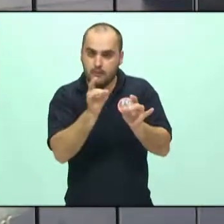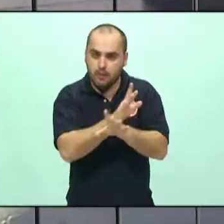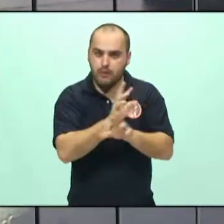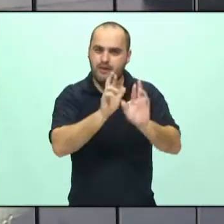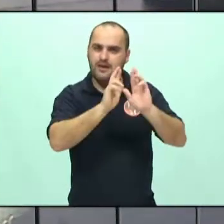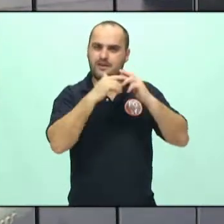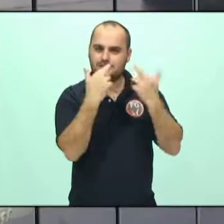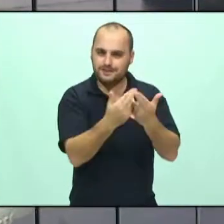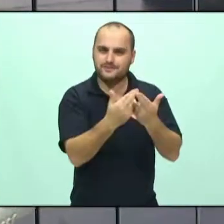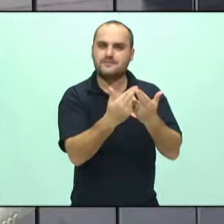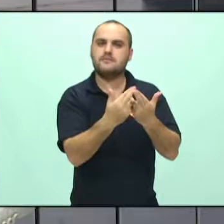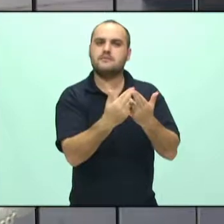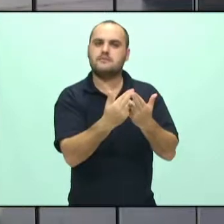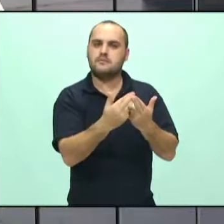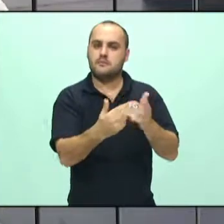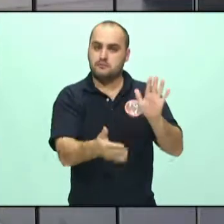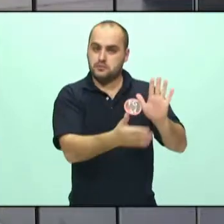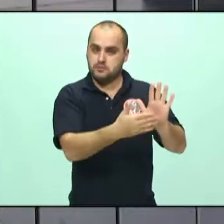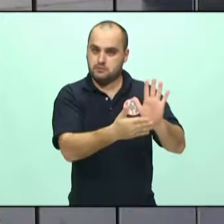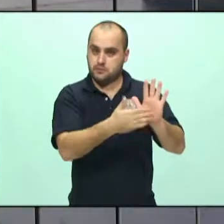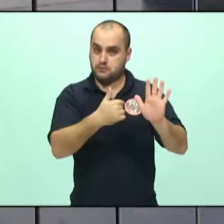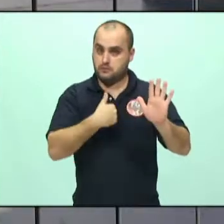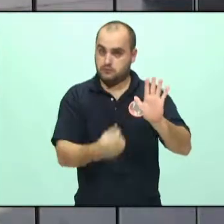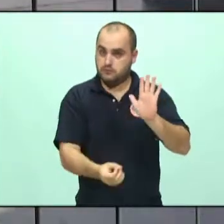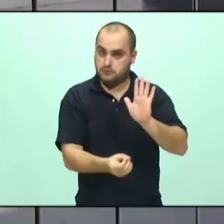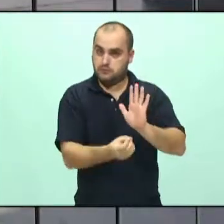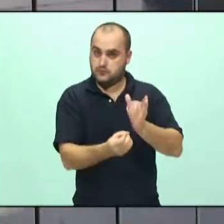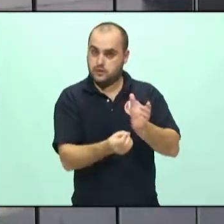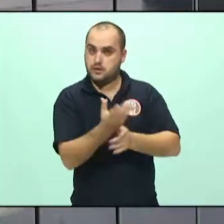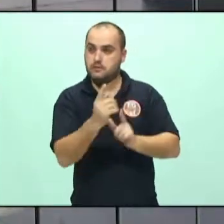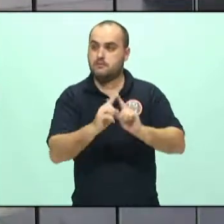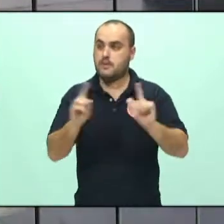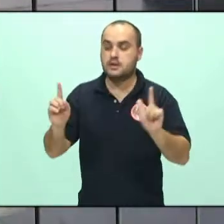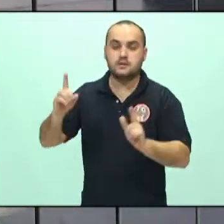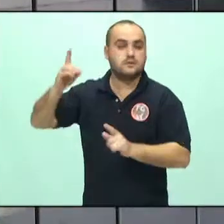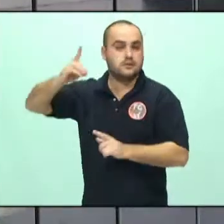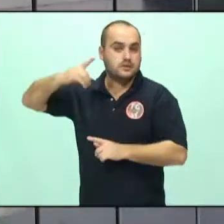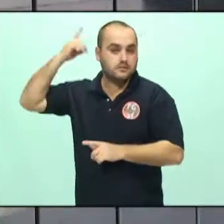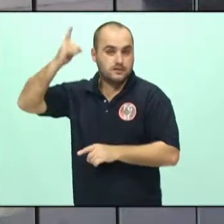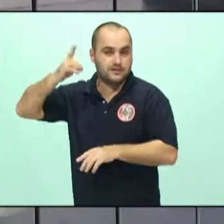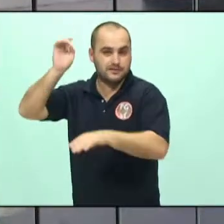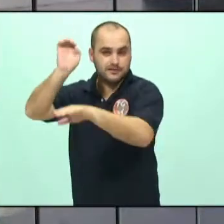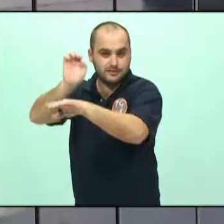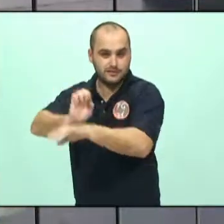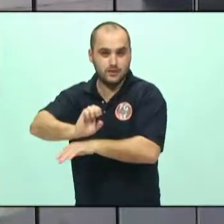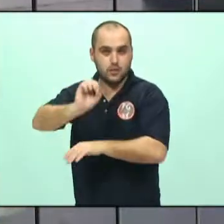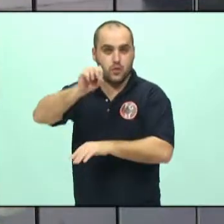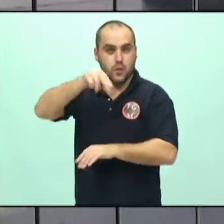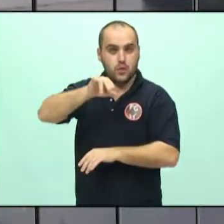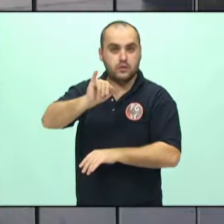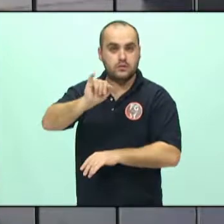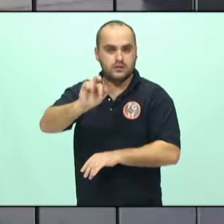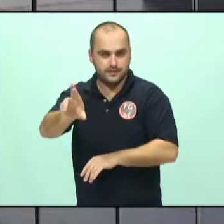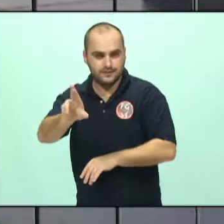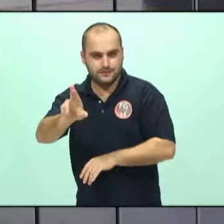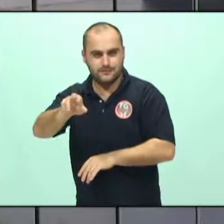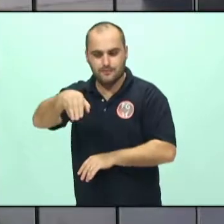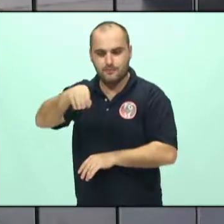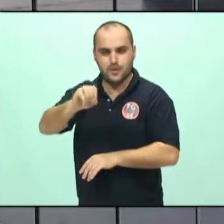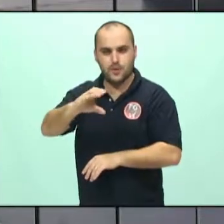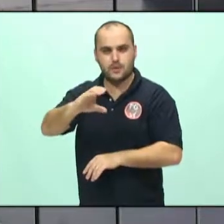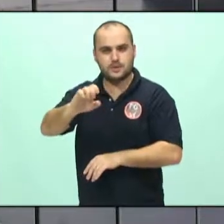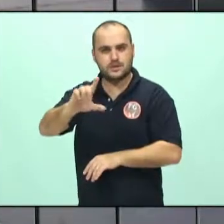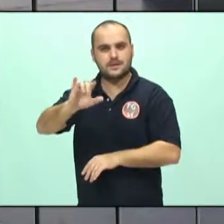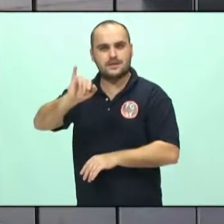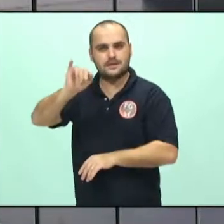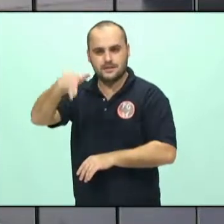foi proposta por mim, mas a pedido, né, do nosso deputado estadual Onir Mocelin, quando